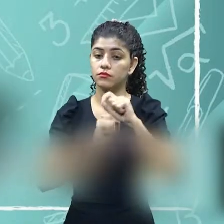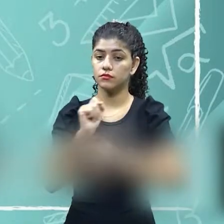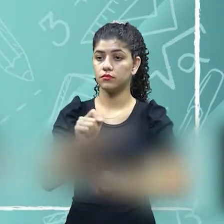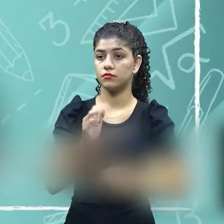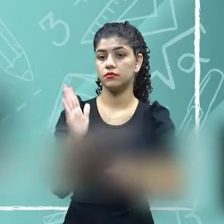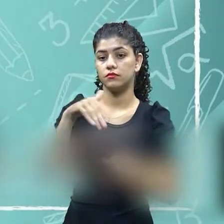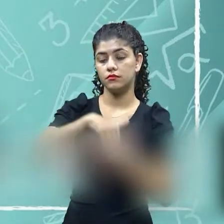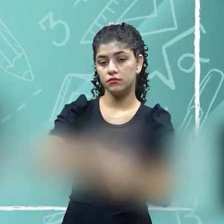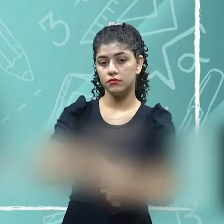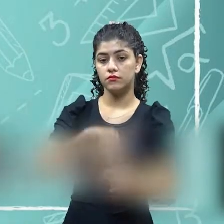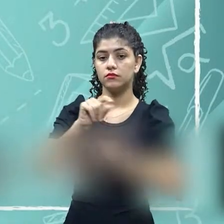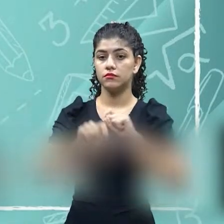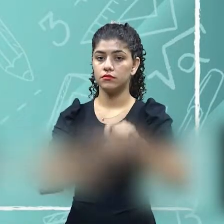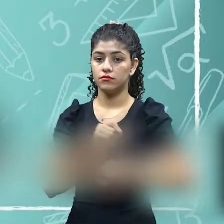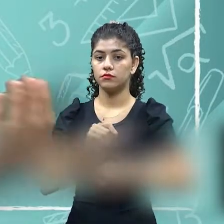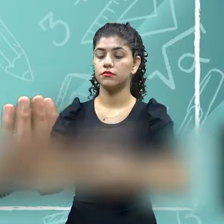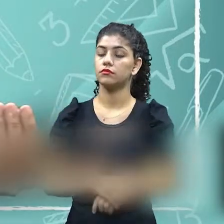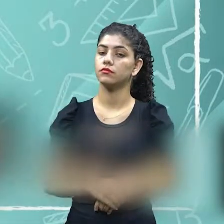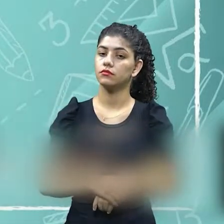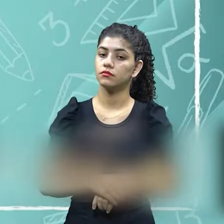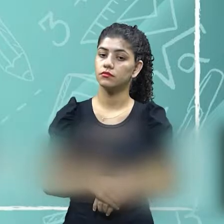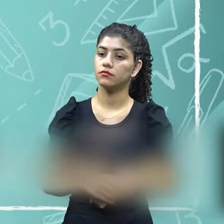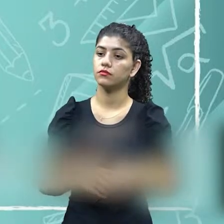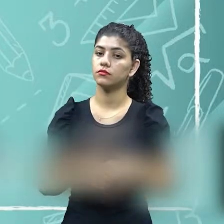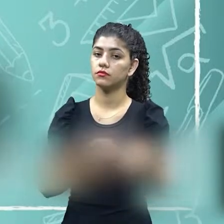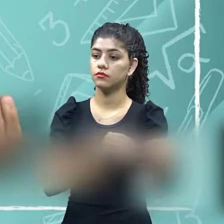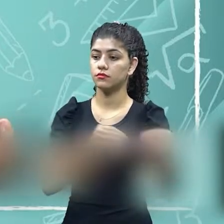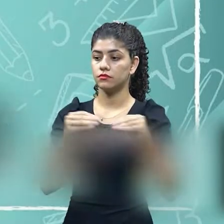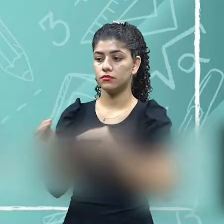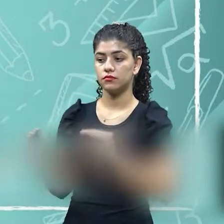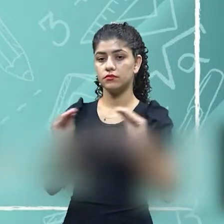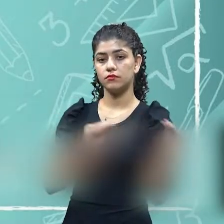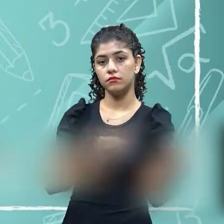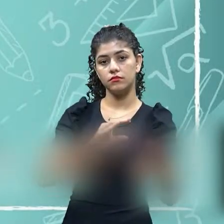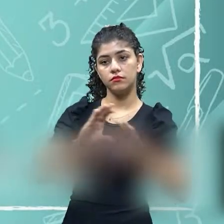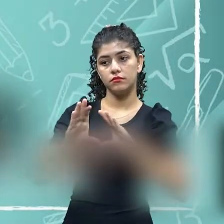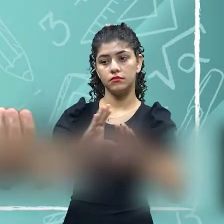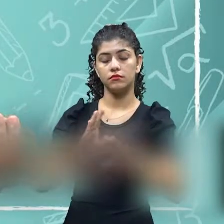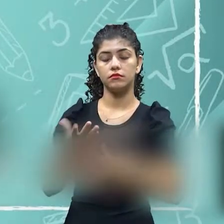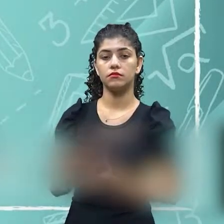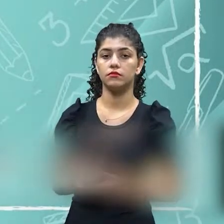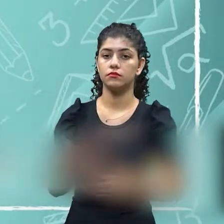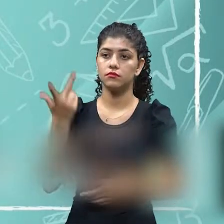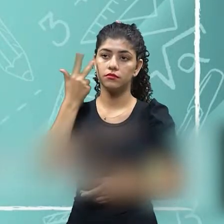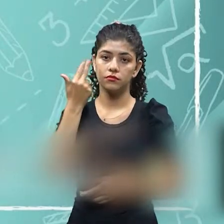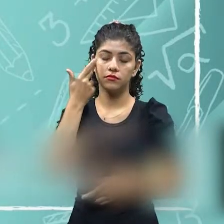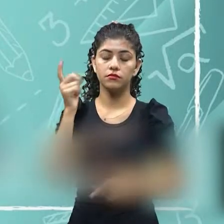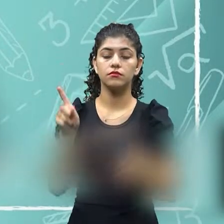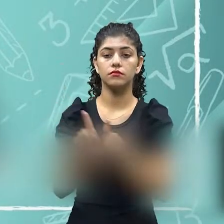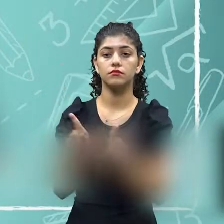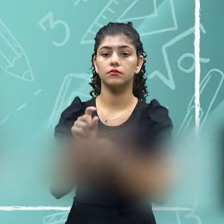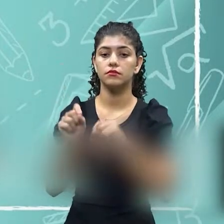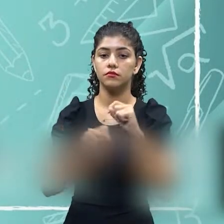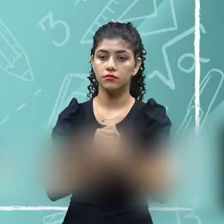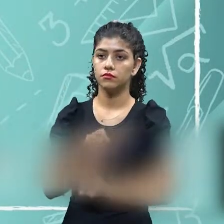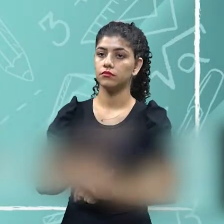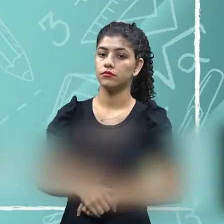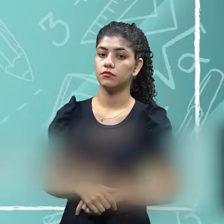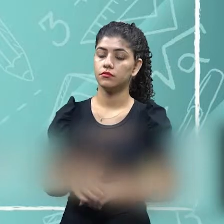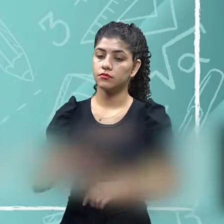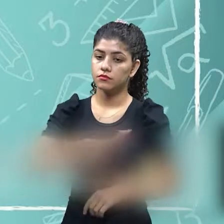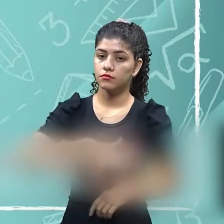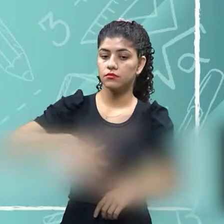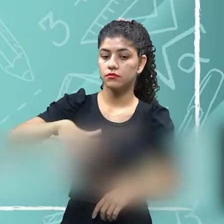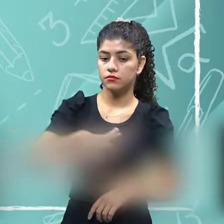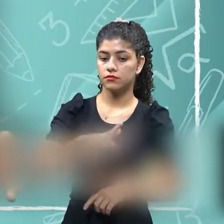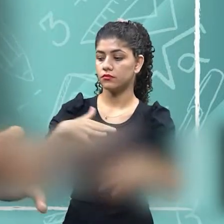dentro dessa operação, ou seja, para manter uma normalidade, uma condição em aspectos gerais,